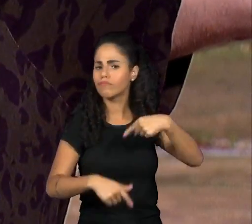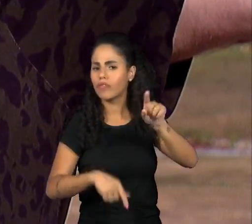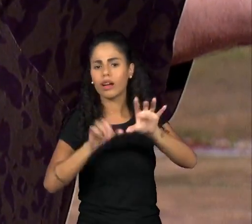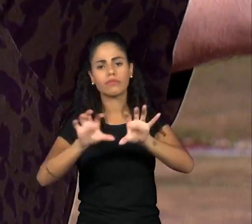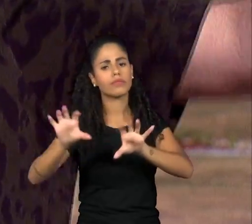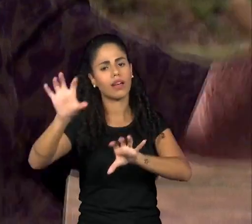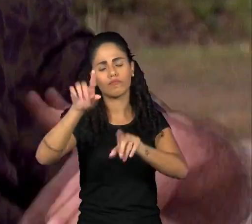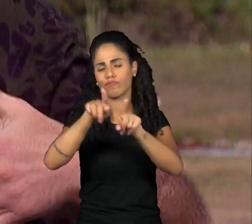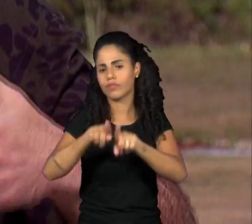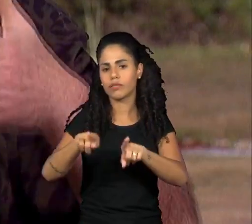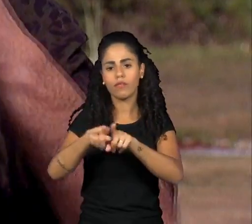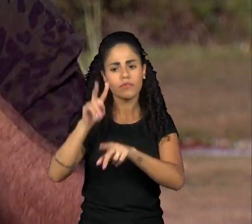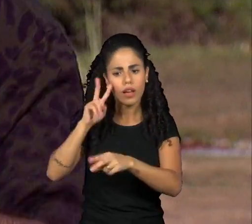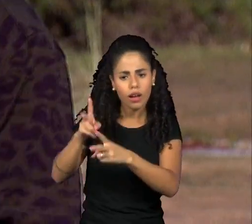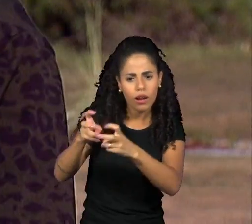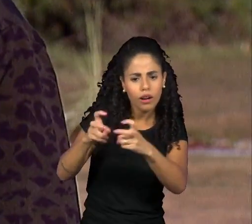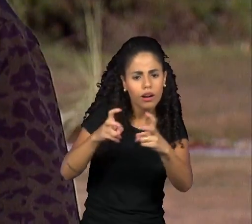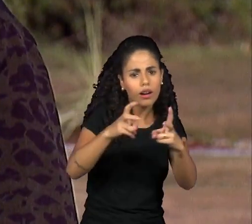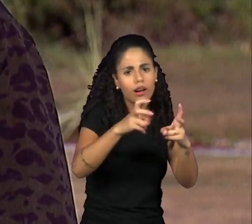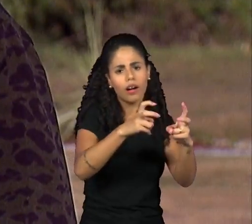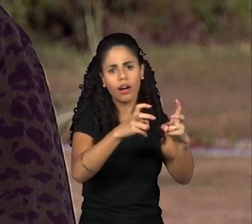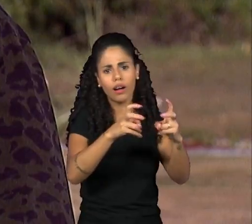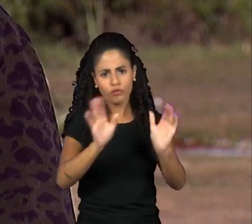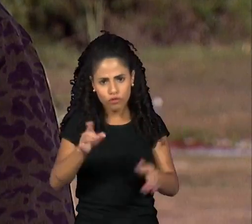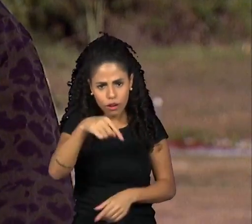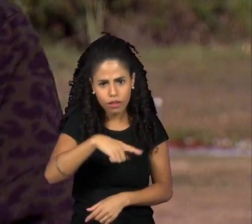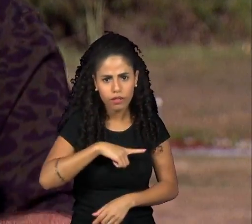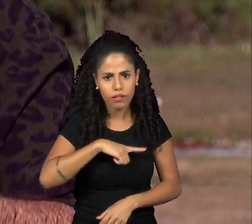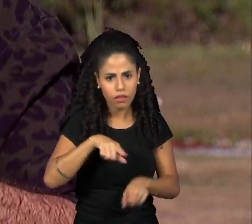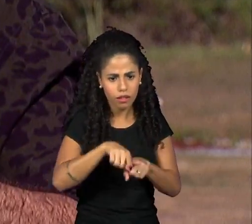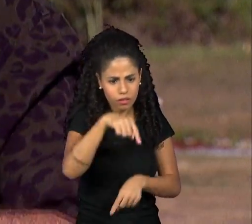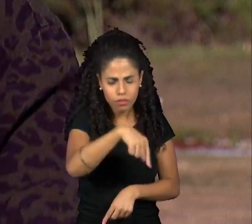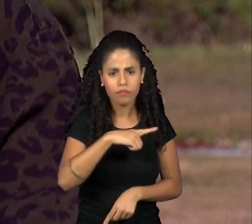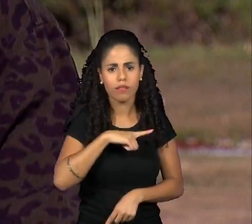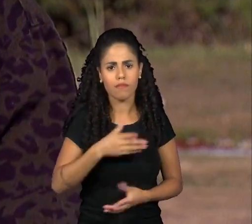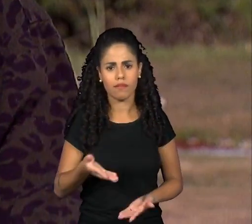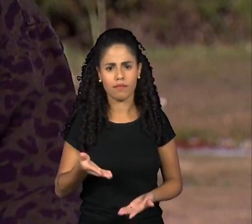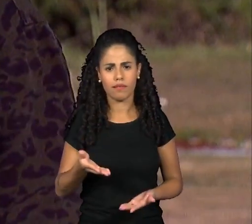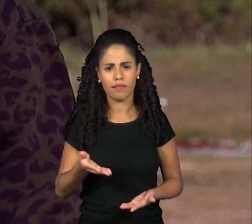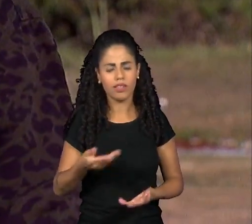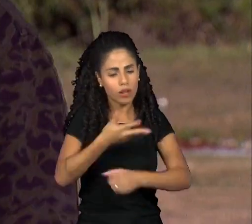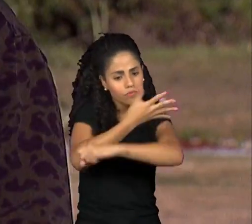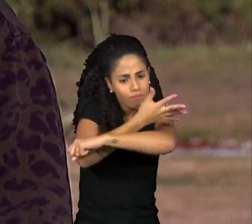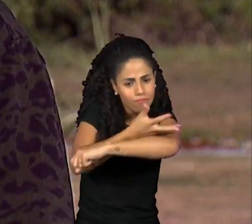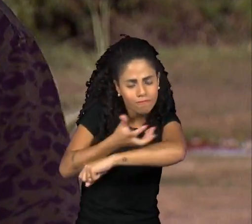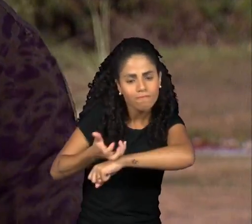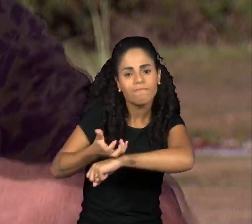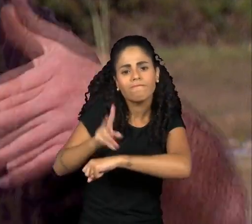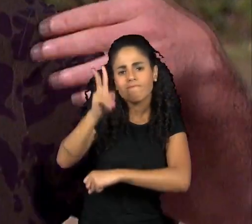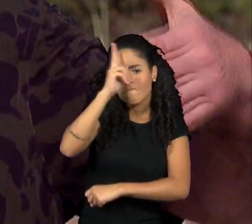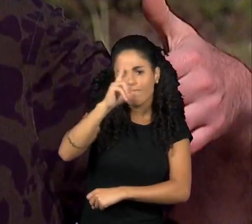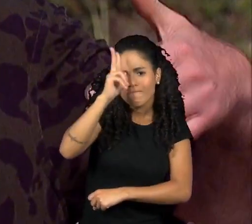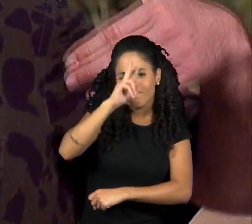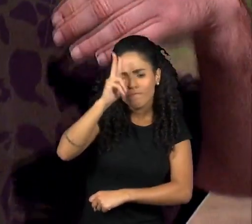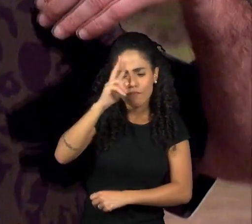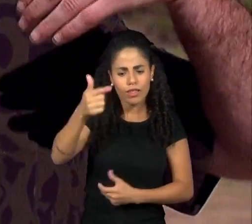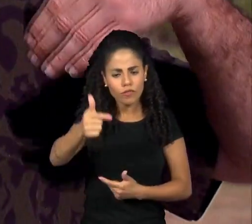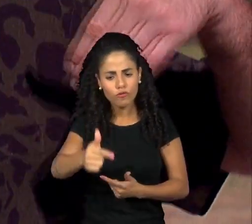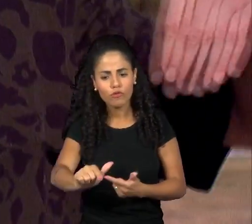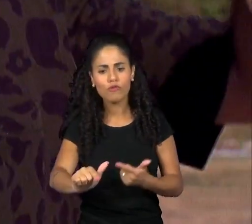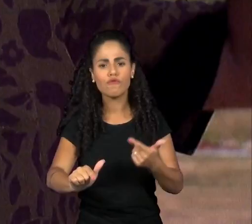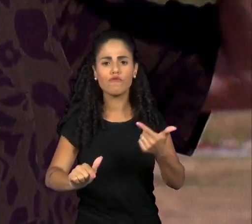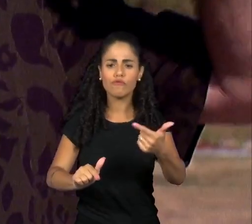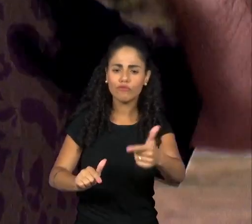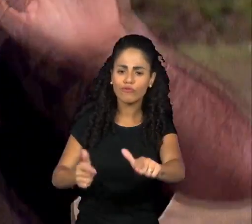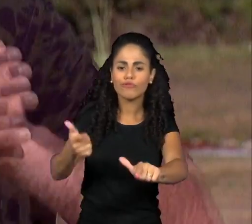que você for, ele já foi aqui. Né? E que essa história que aconteceu aqui, ela está se repetindo